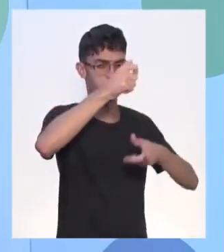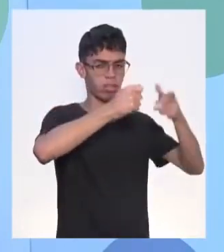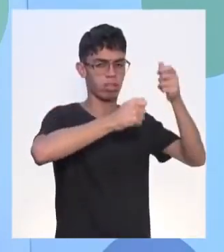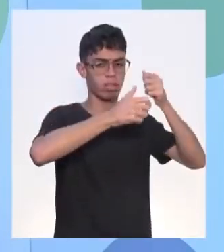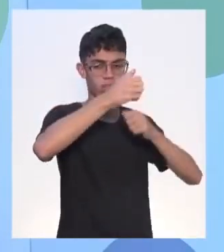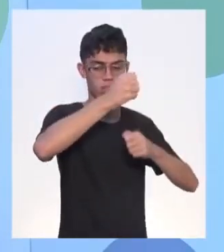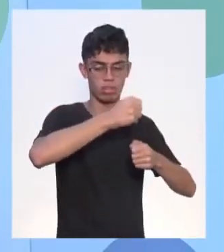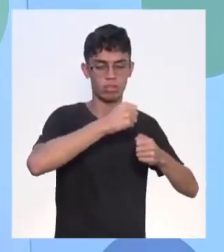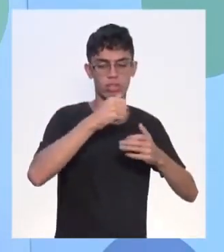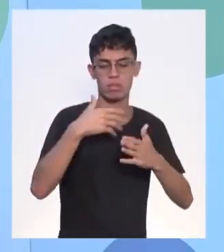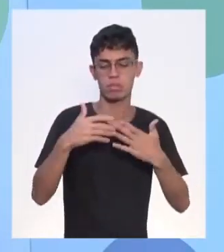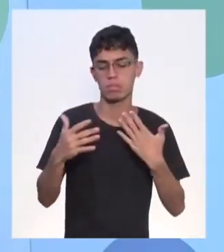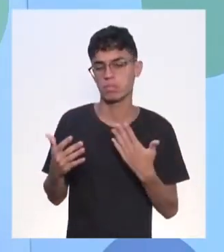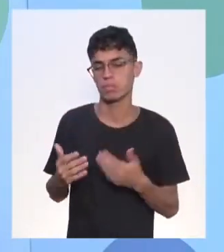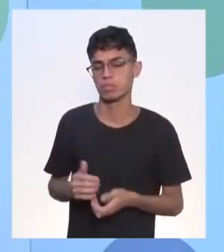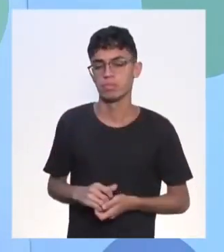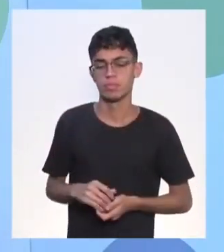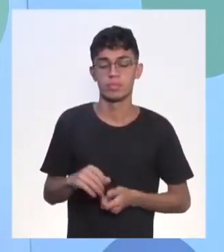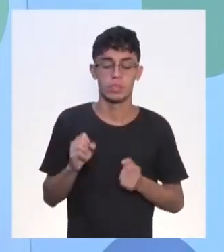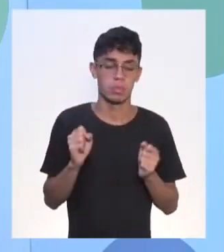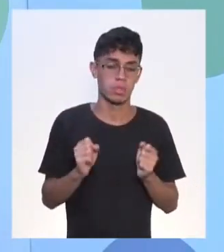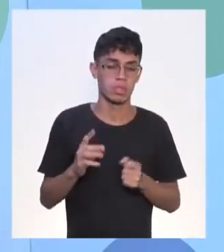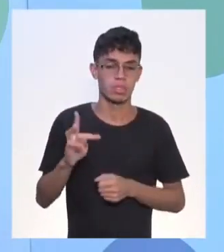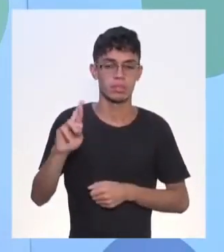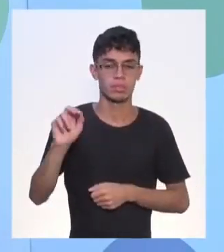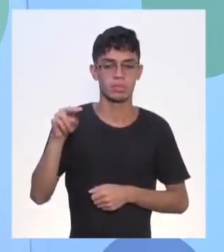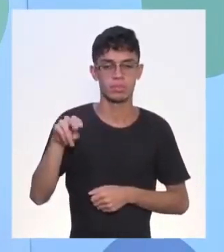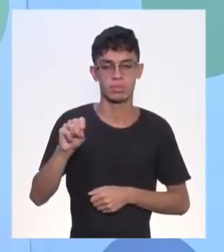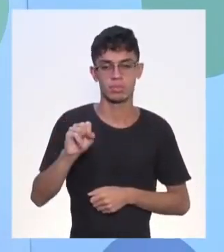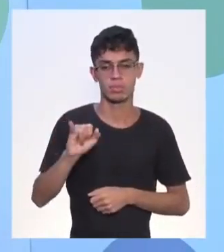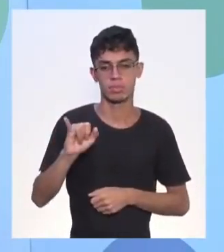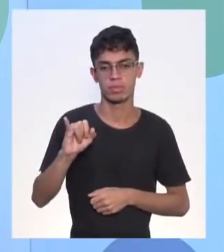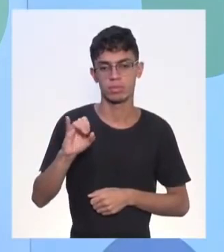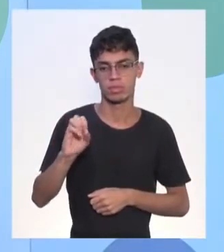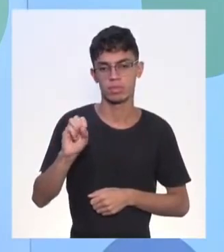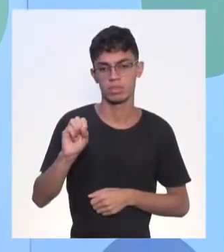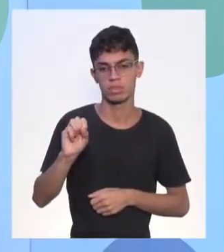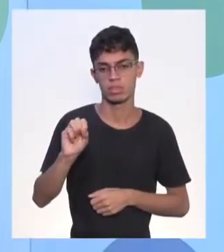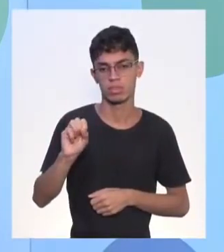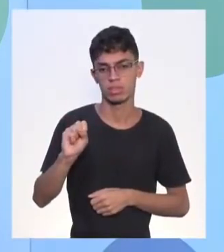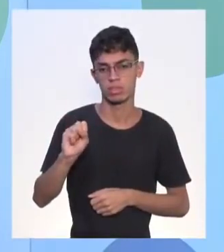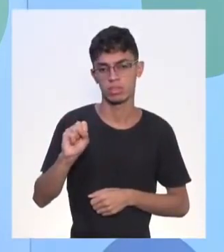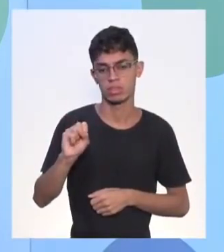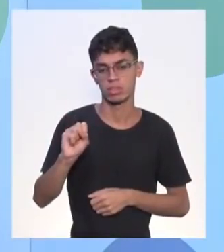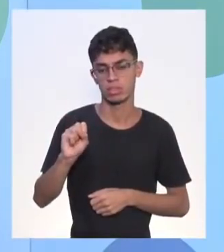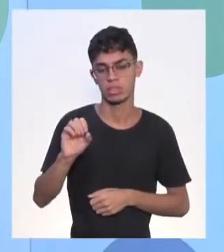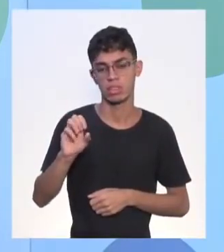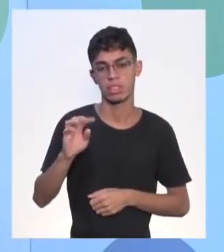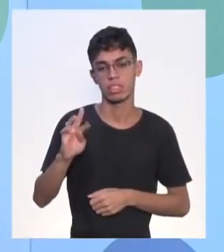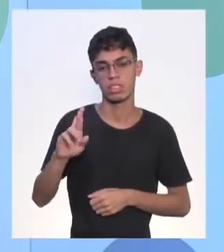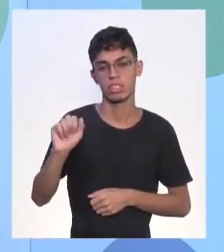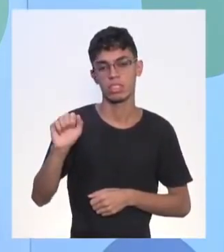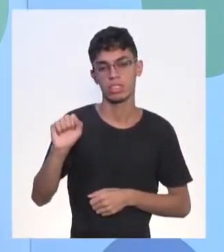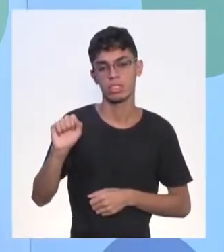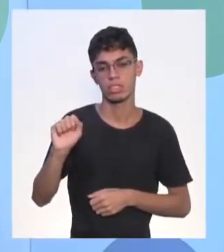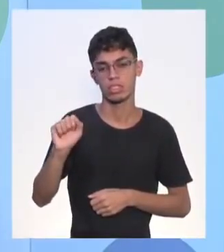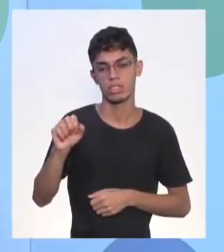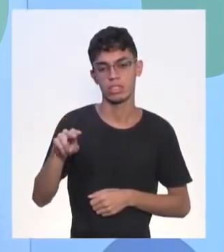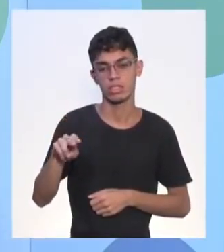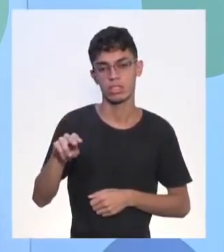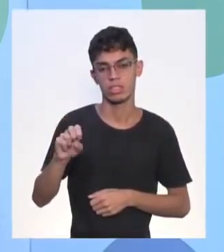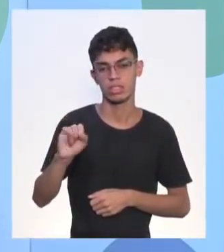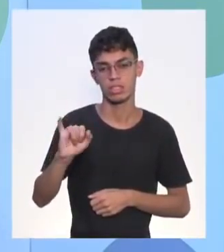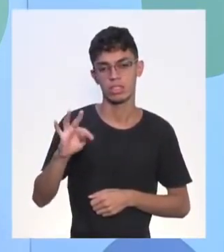ser transitivo e pode ser intransitivo, tá? A gente trabalhou como transitivo porque no texto está subindo alguma coisa, está subindo as escadarias, se eu não me